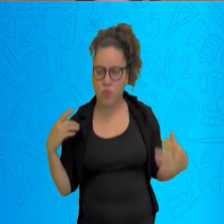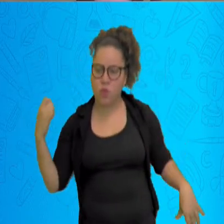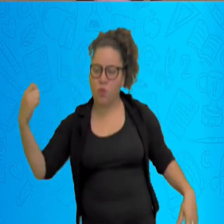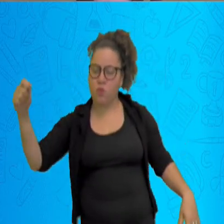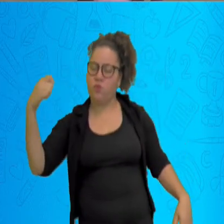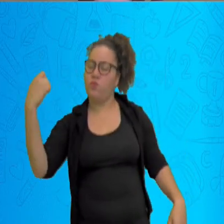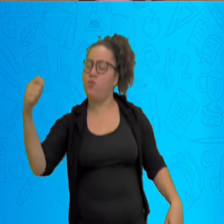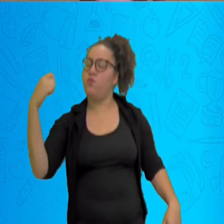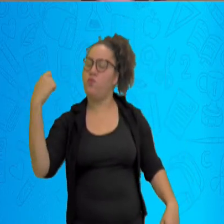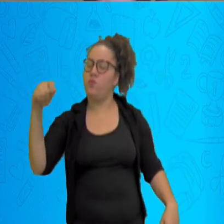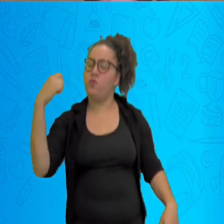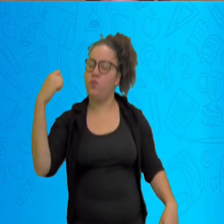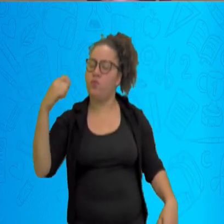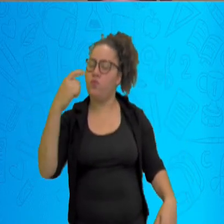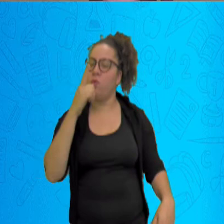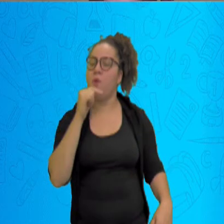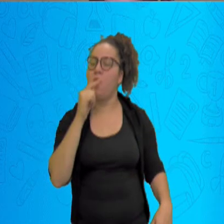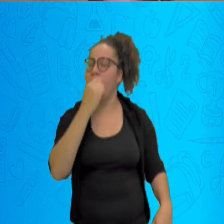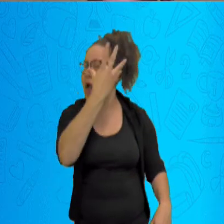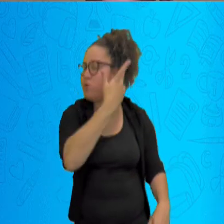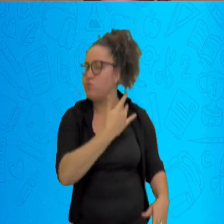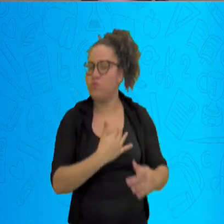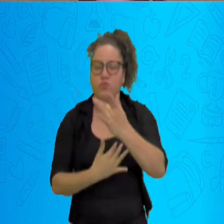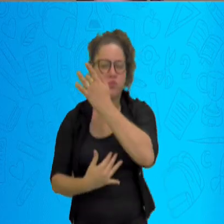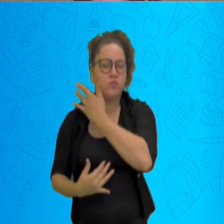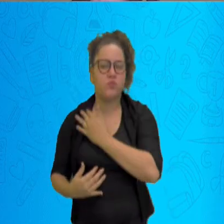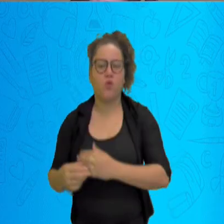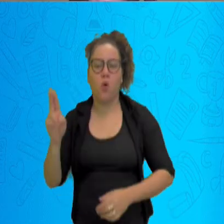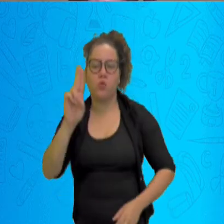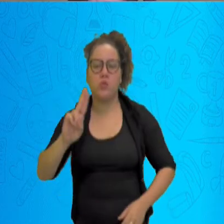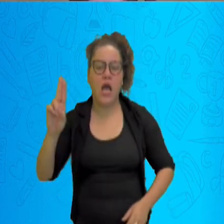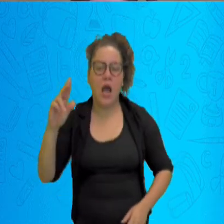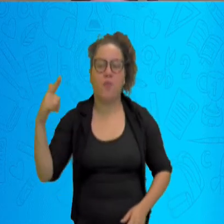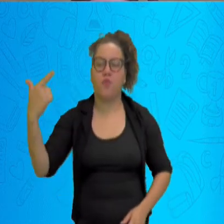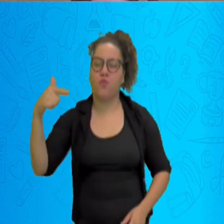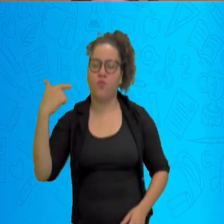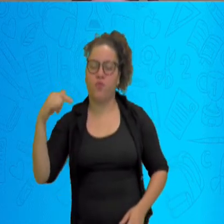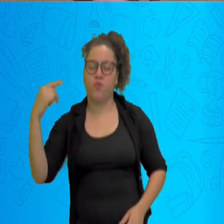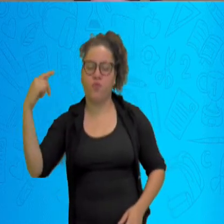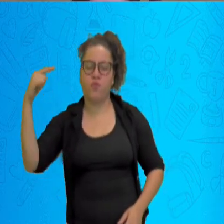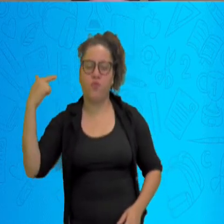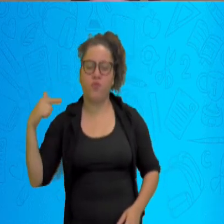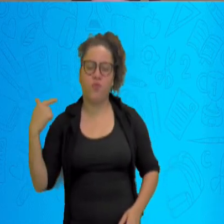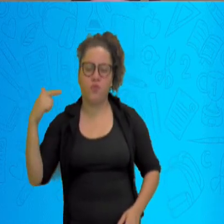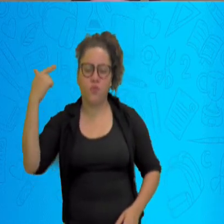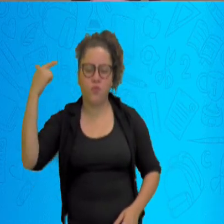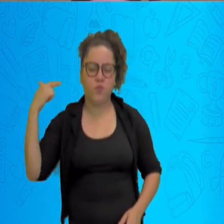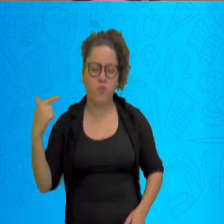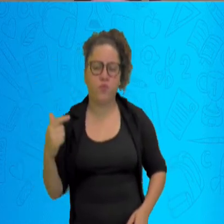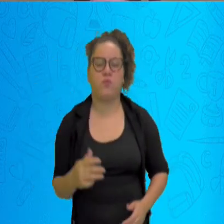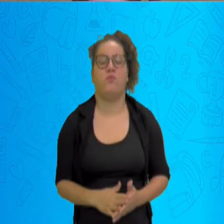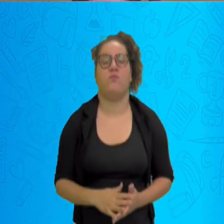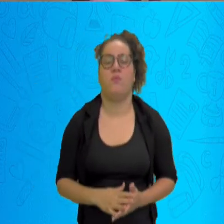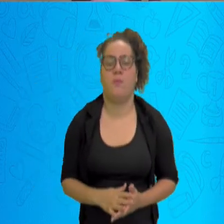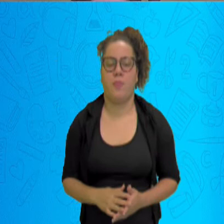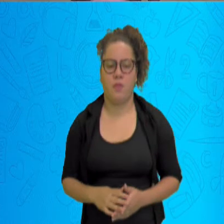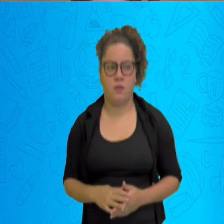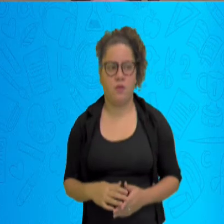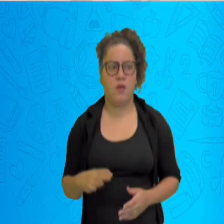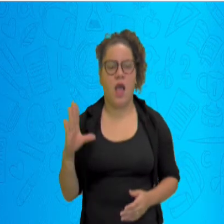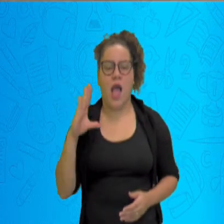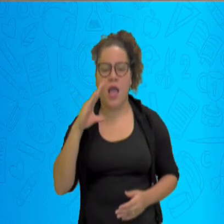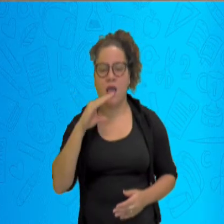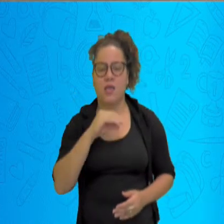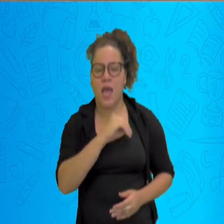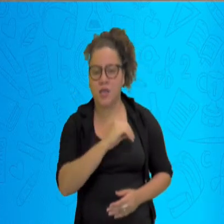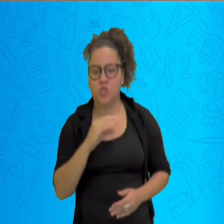molhado e a gente bate o secador. Quando a gente bate o secador, o cabelo vai aquecer. Então,